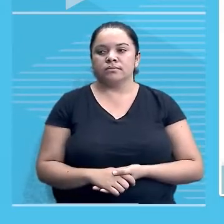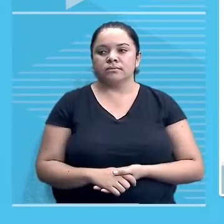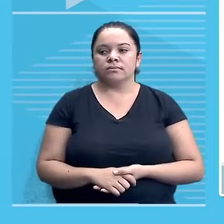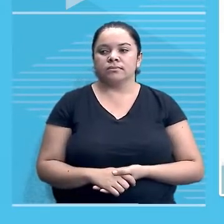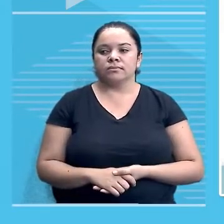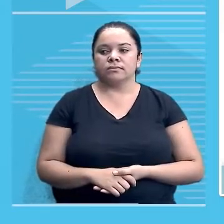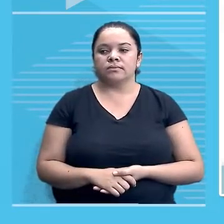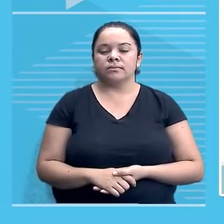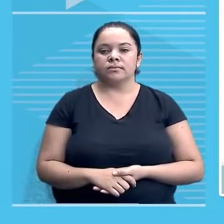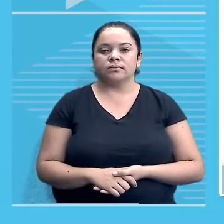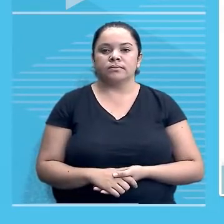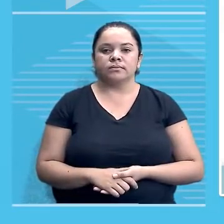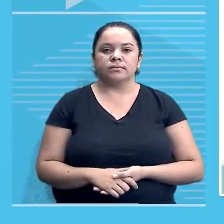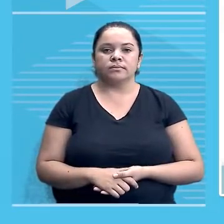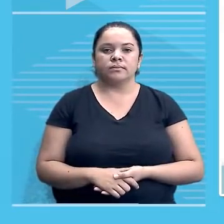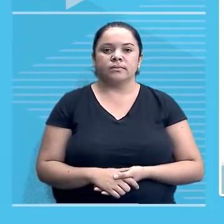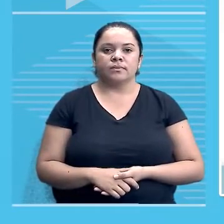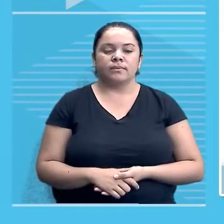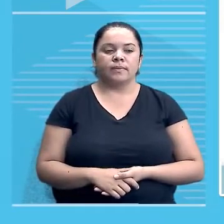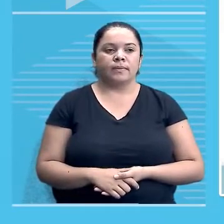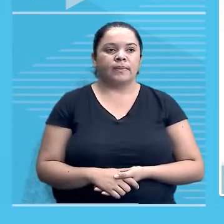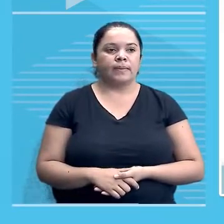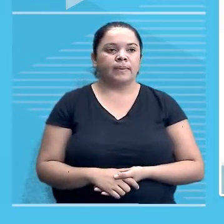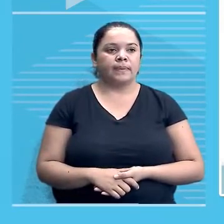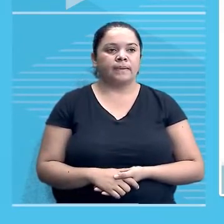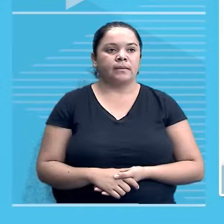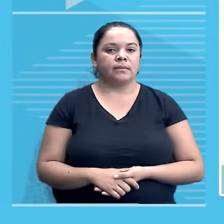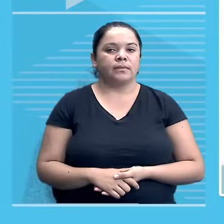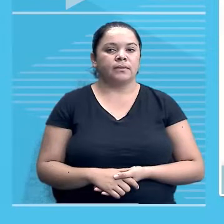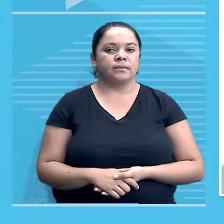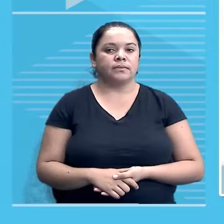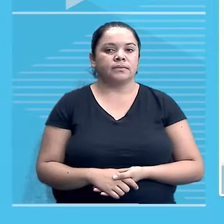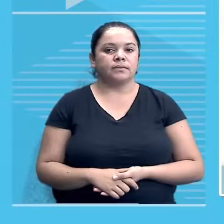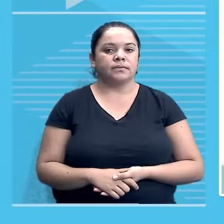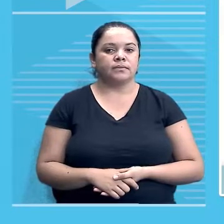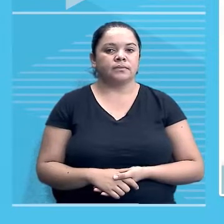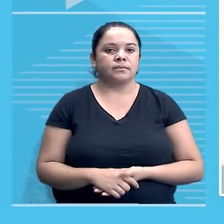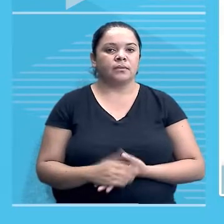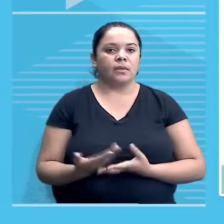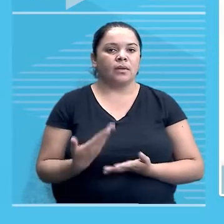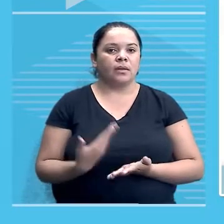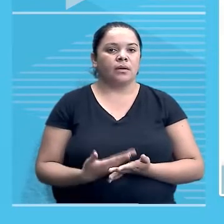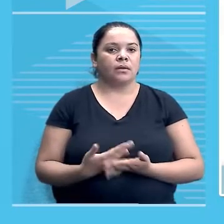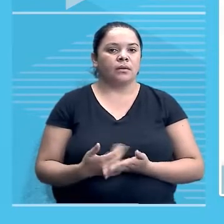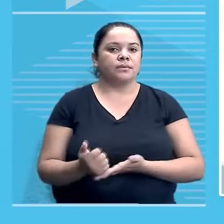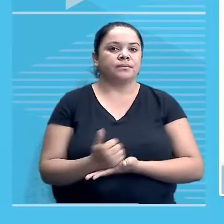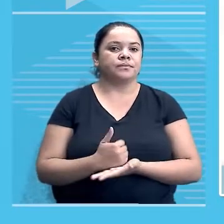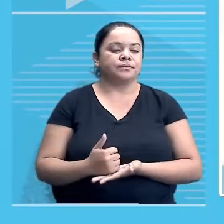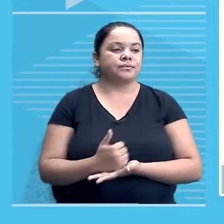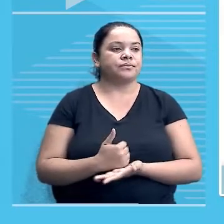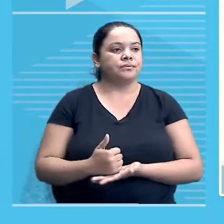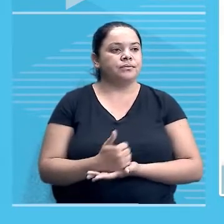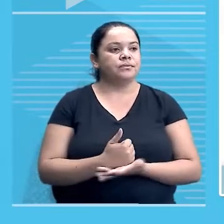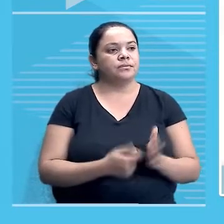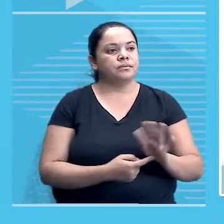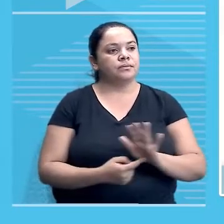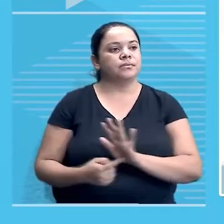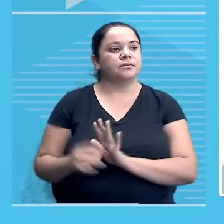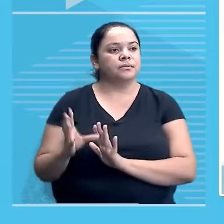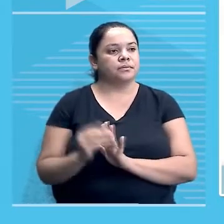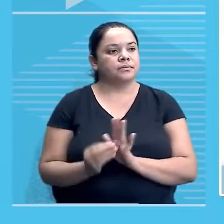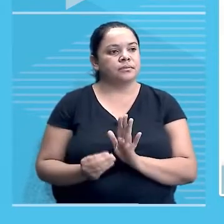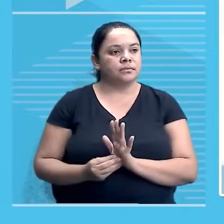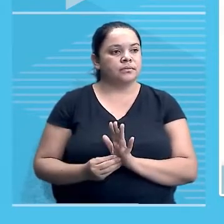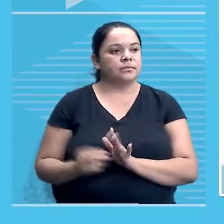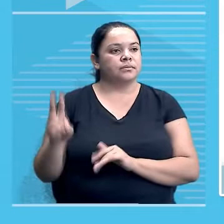Jovens, nossa aula será baseada na exposição de conteúdo e vamos utilizar slides